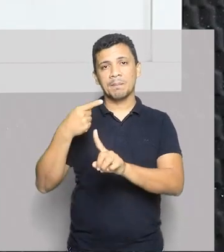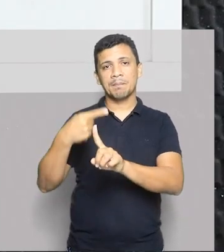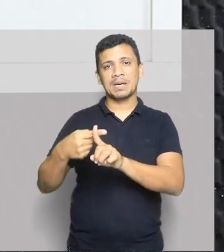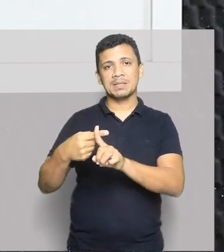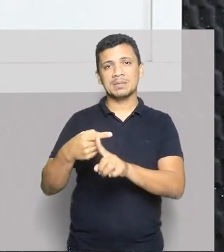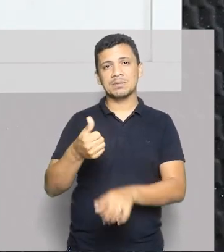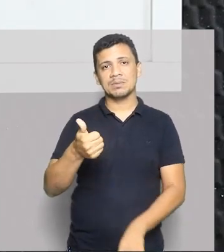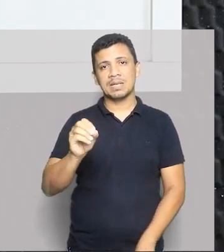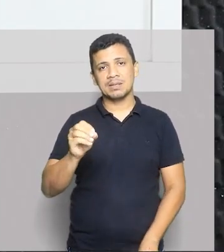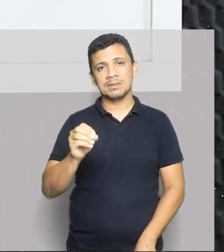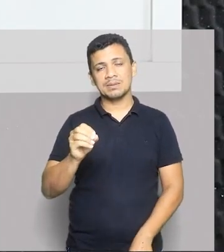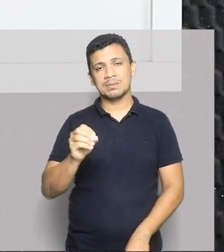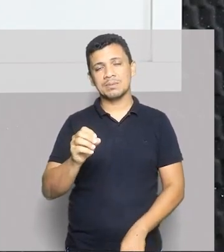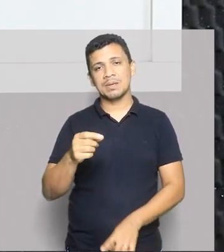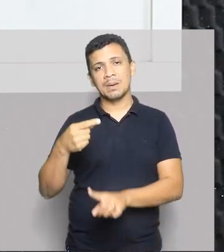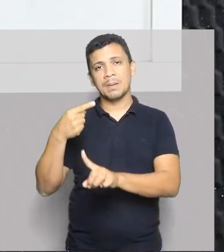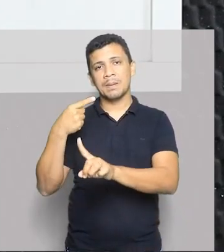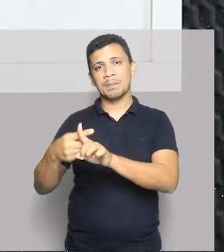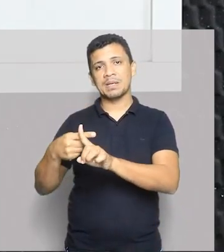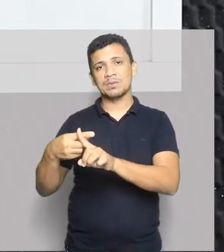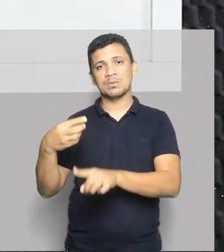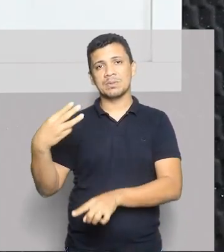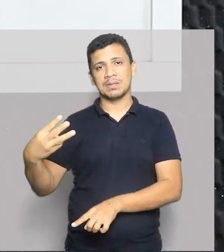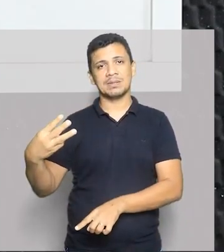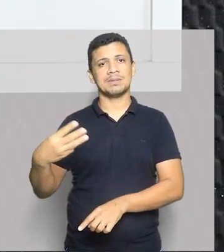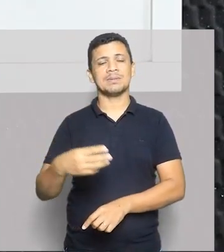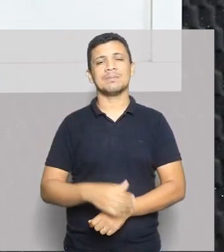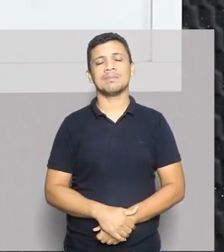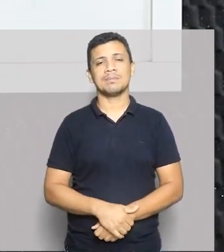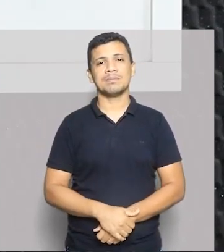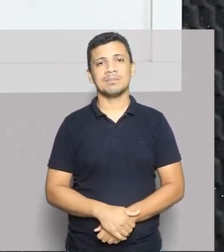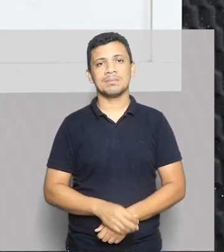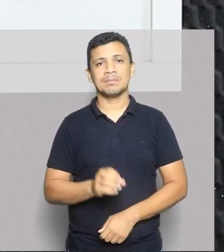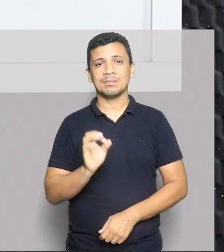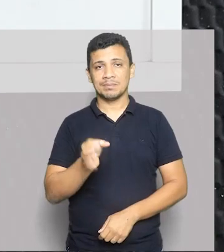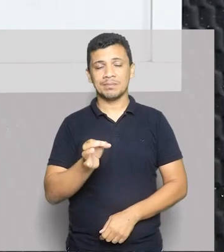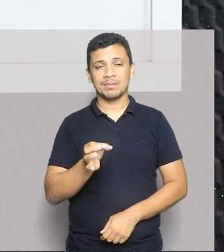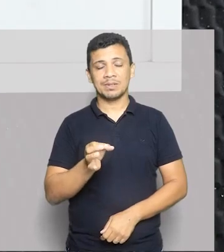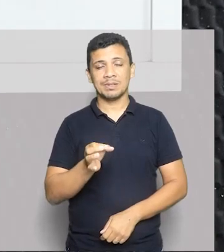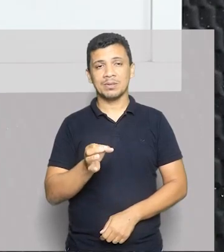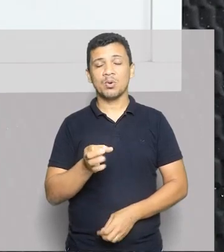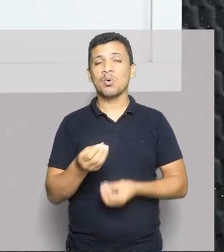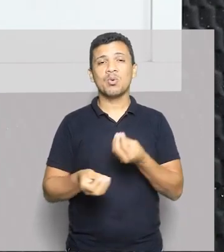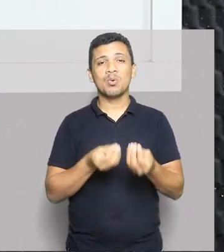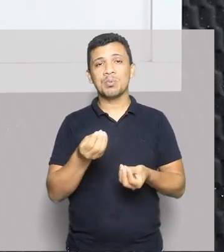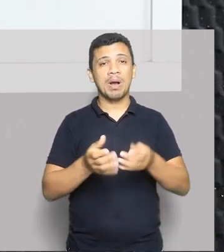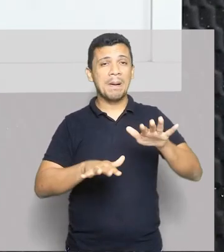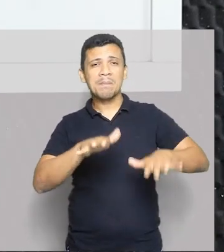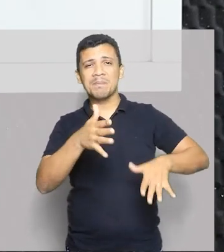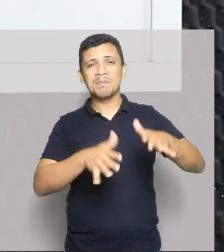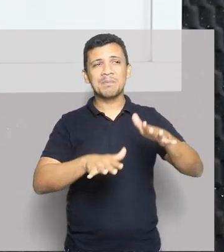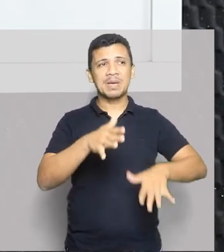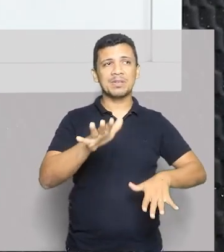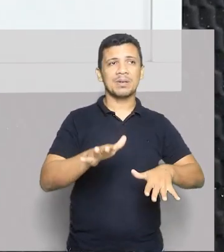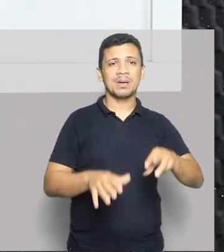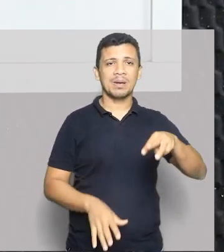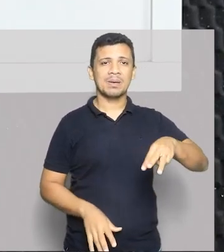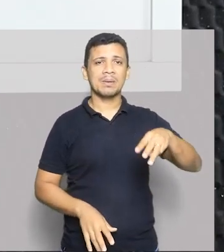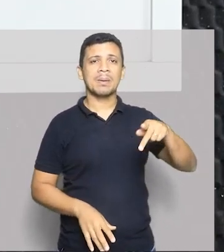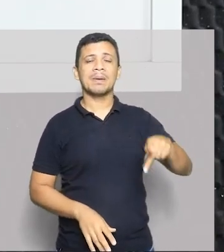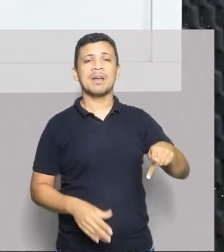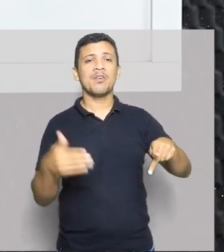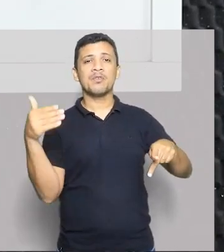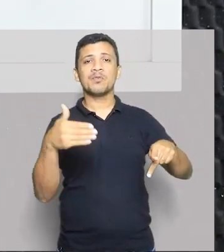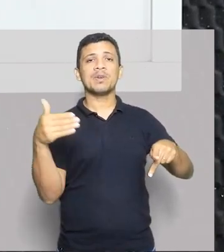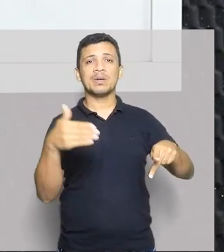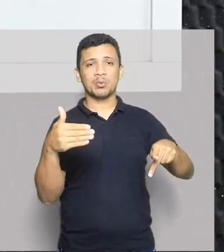Mais o 10, mais o 3. Certo? Então, a média ponderada, onde a frequência